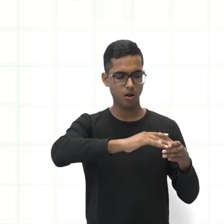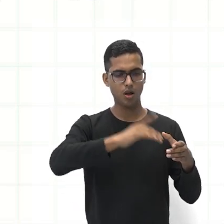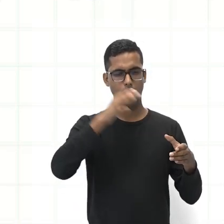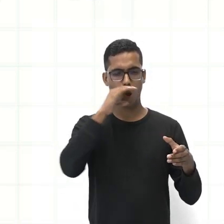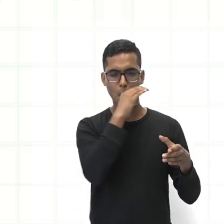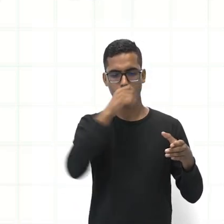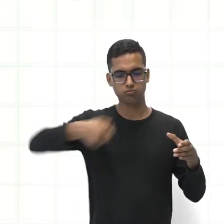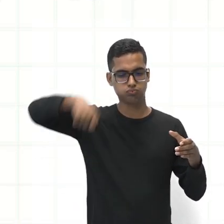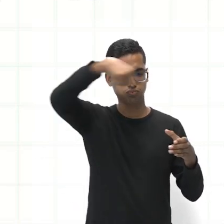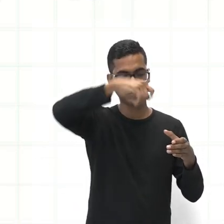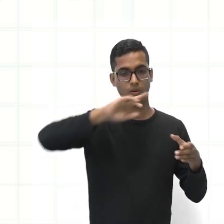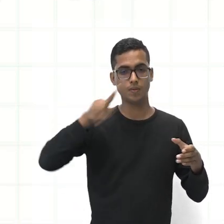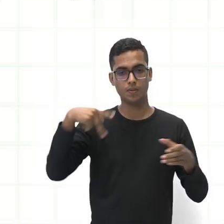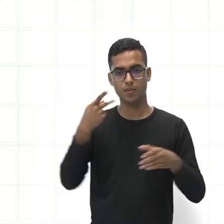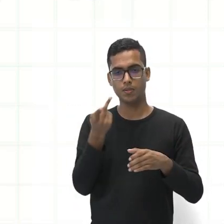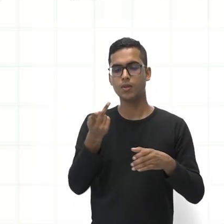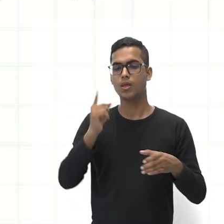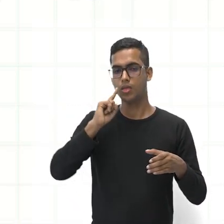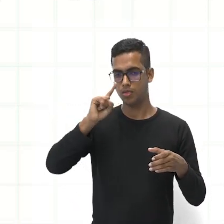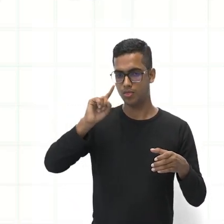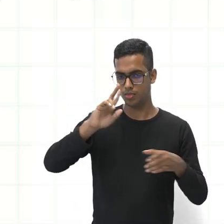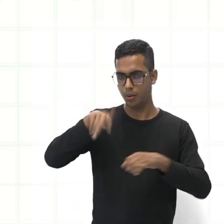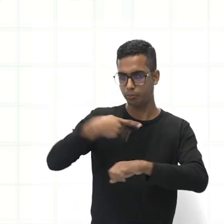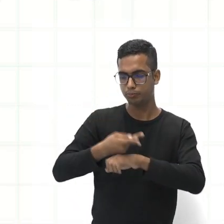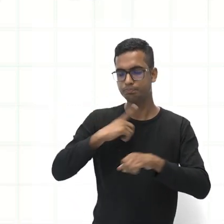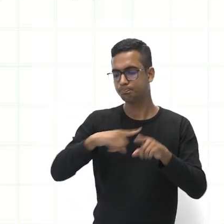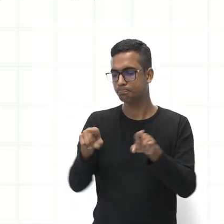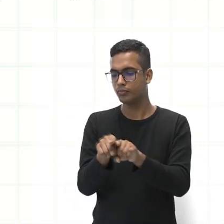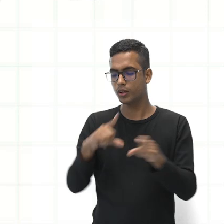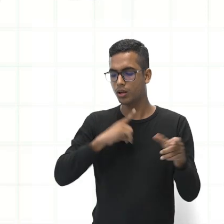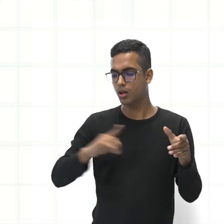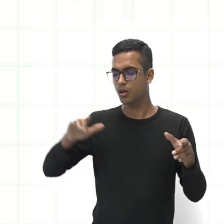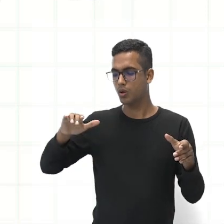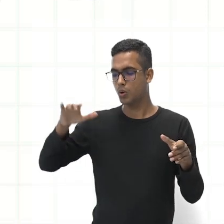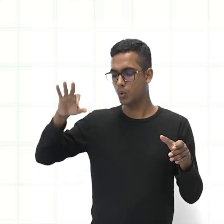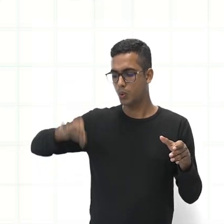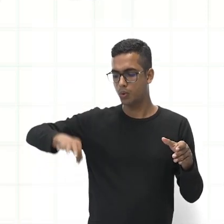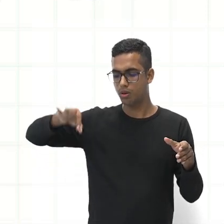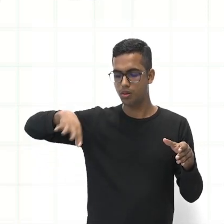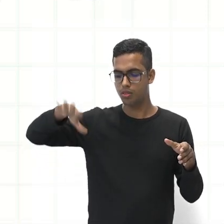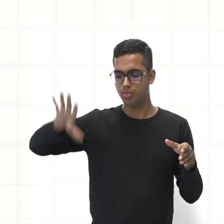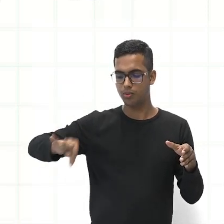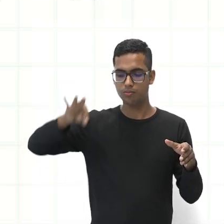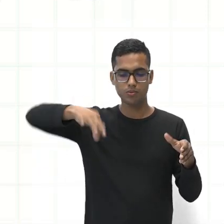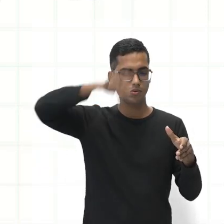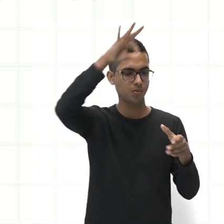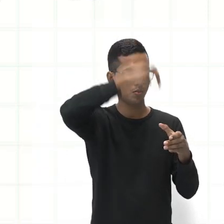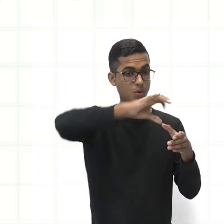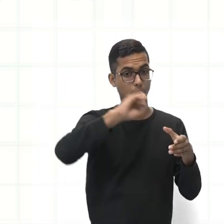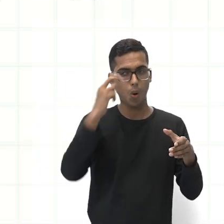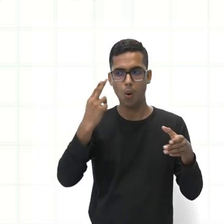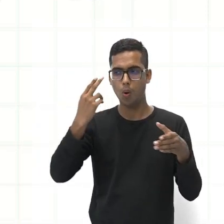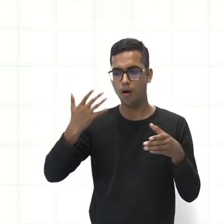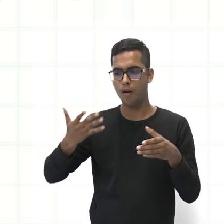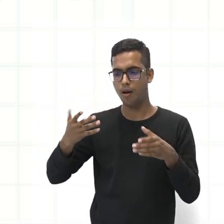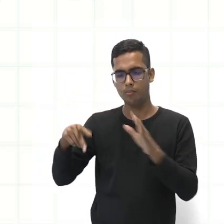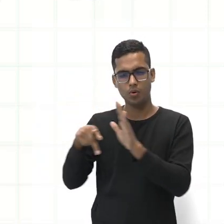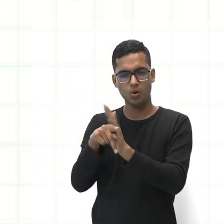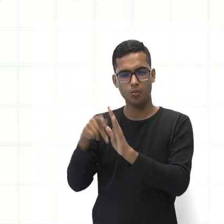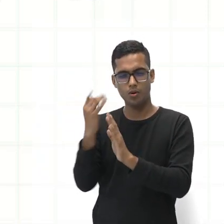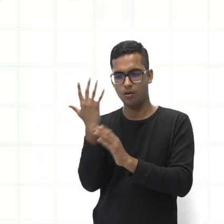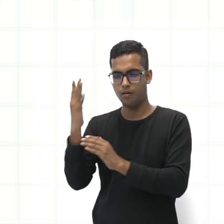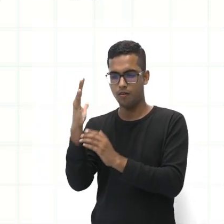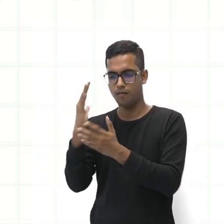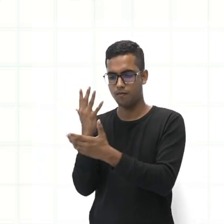chá ou o sachê, né? E coloca a água quente, ali as moléculas